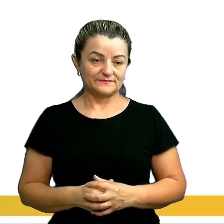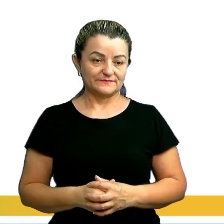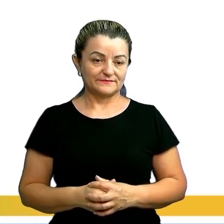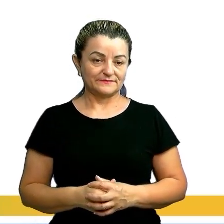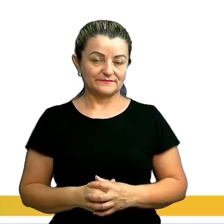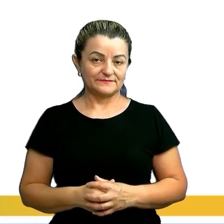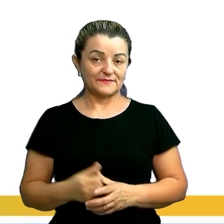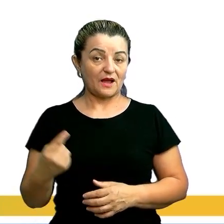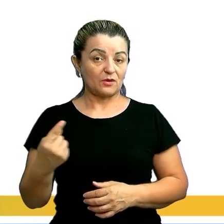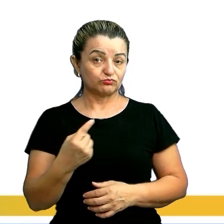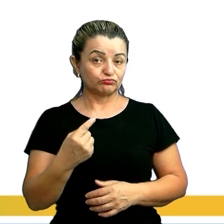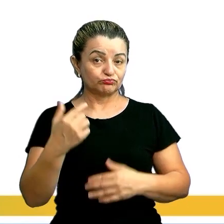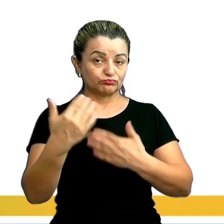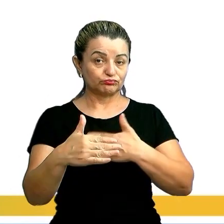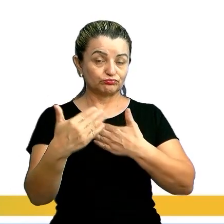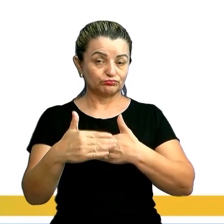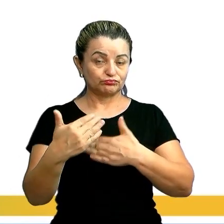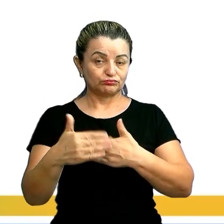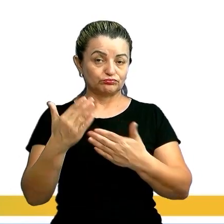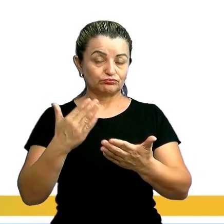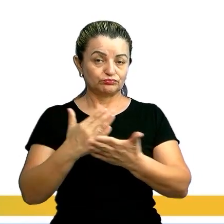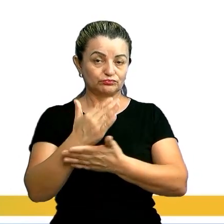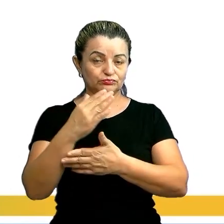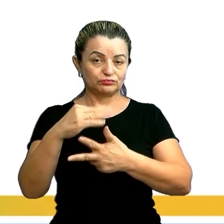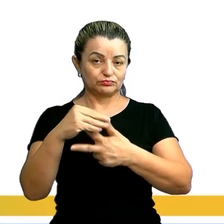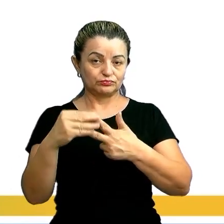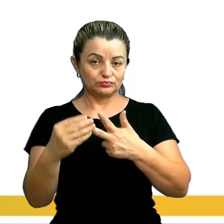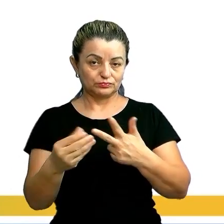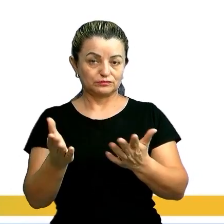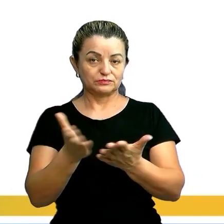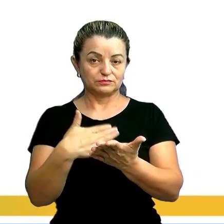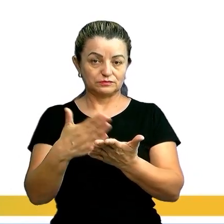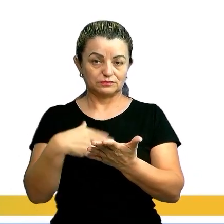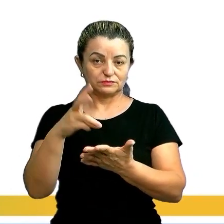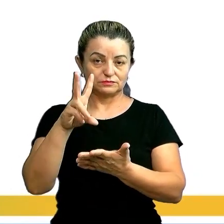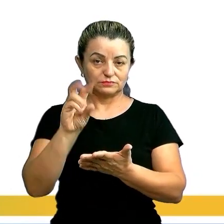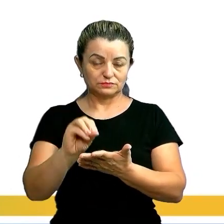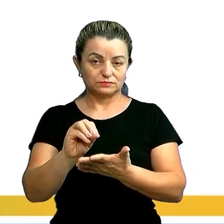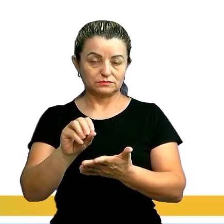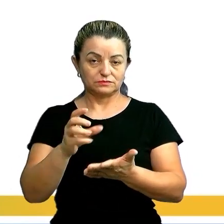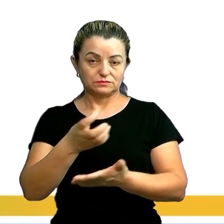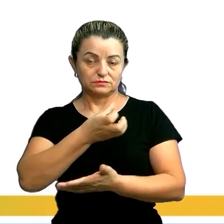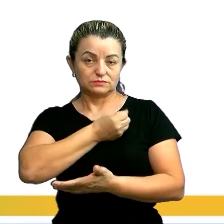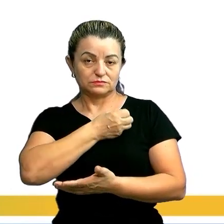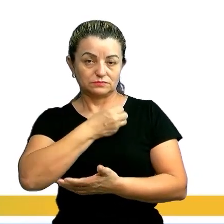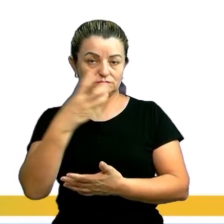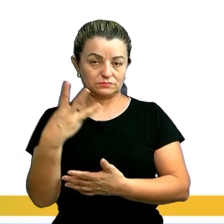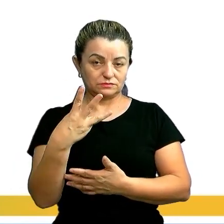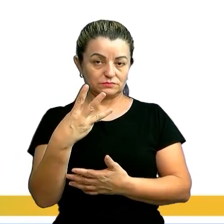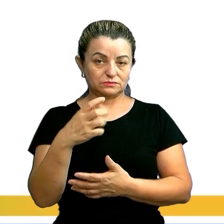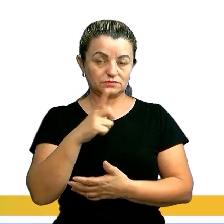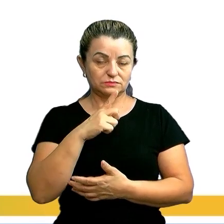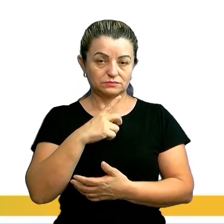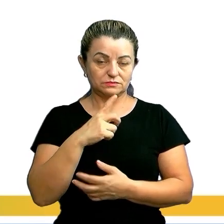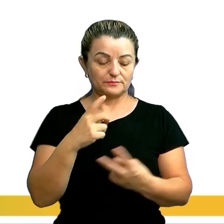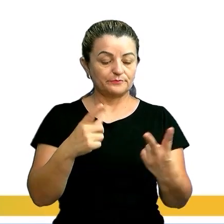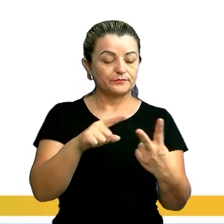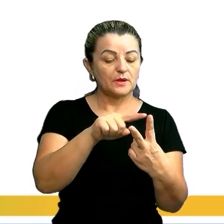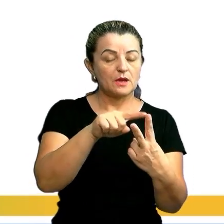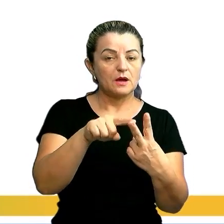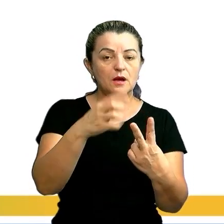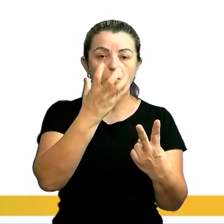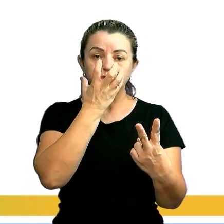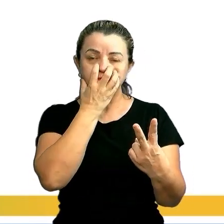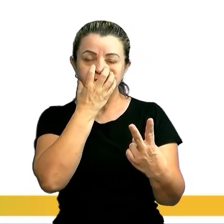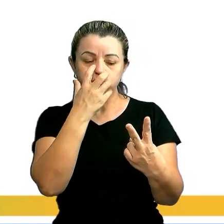Lá do A Prova Enem, primeira série, página 50, questão 3. Cruzamento entre cães. E aí eu coloquei para